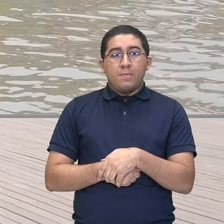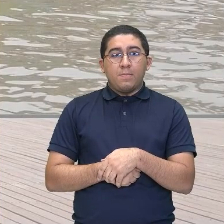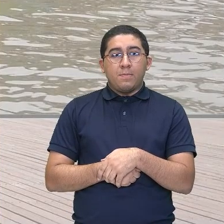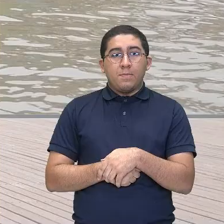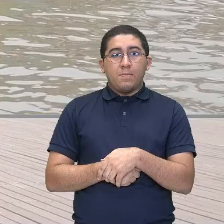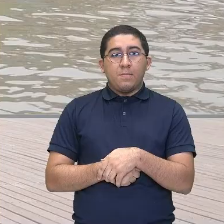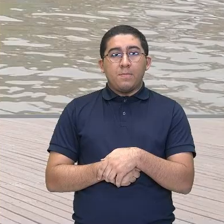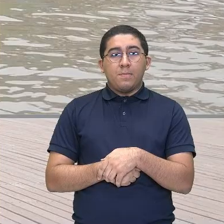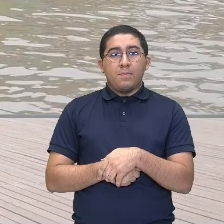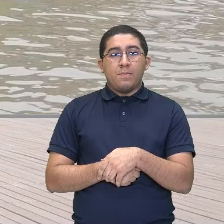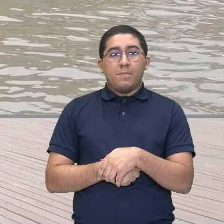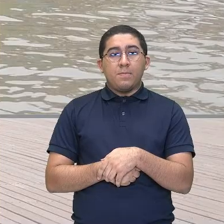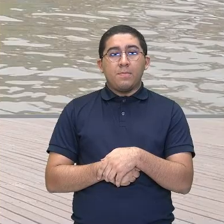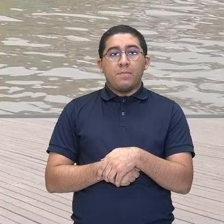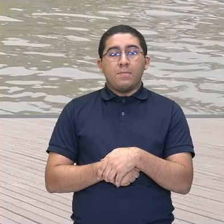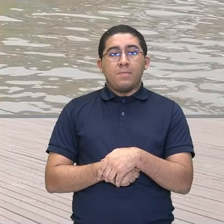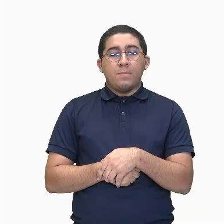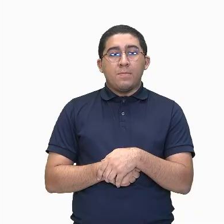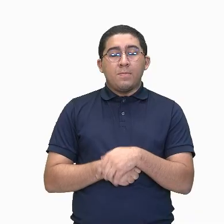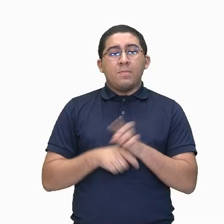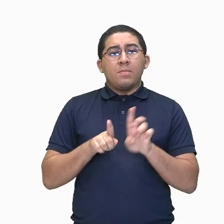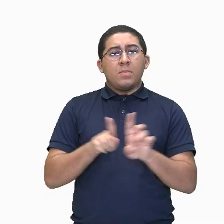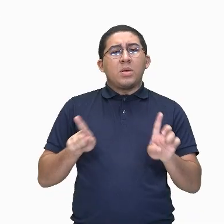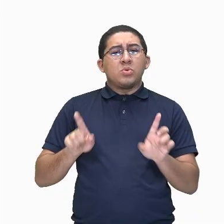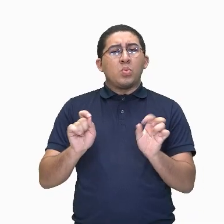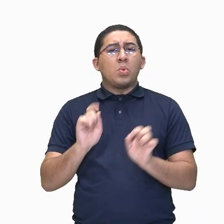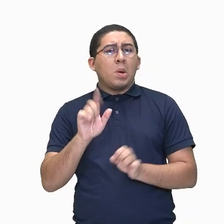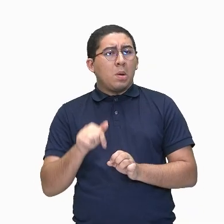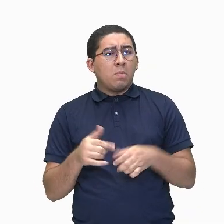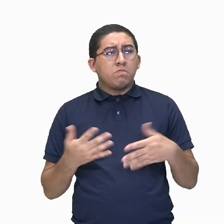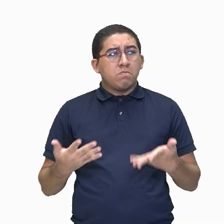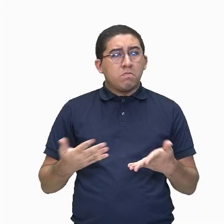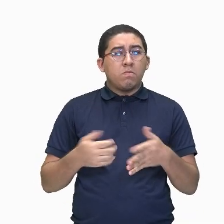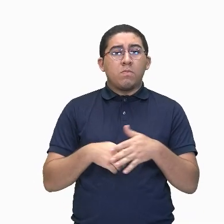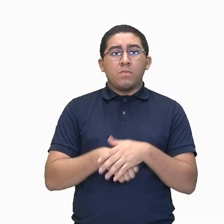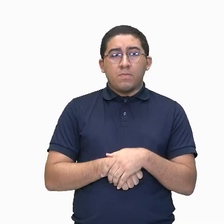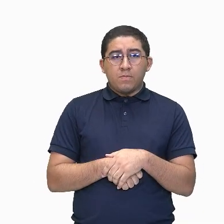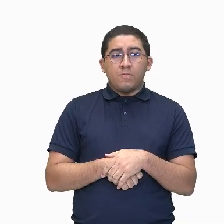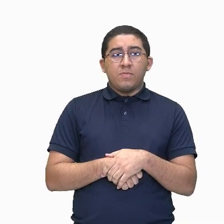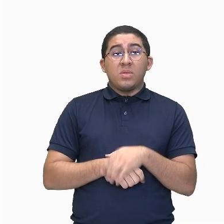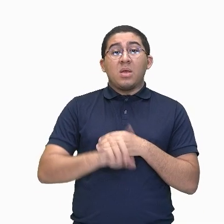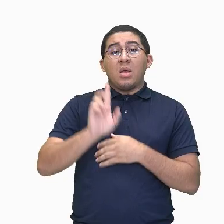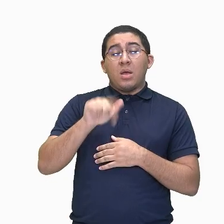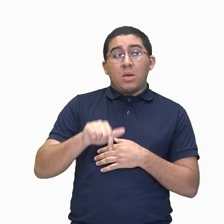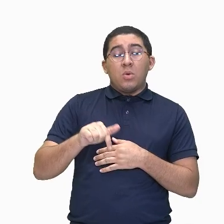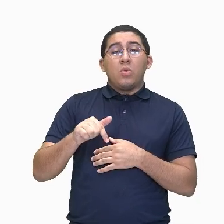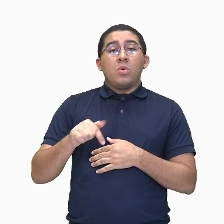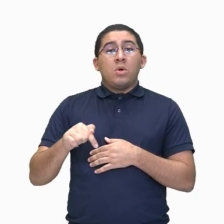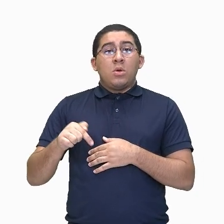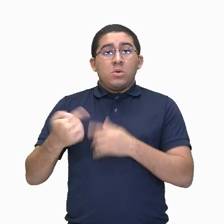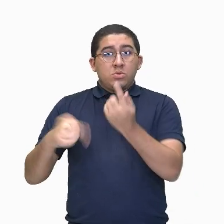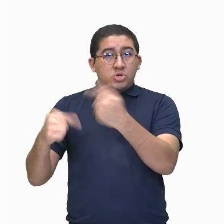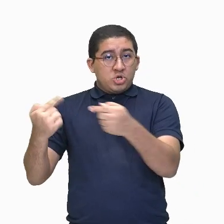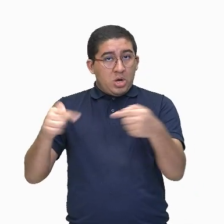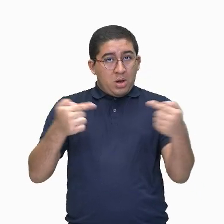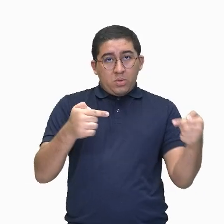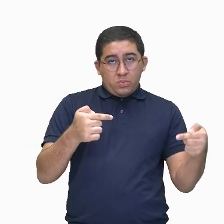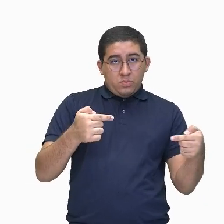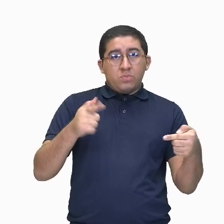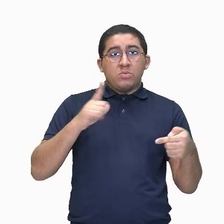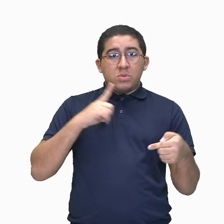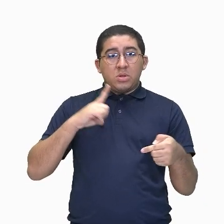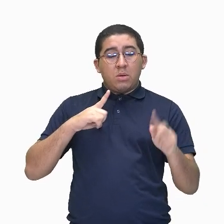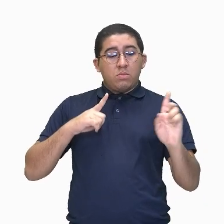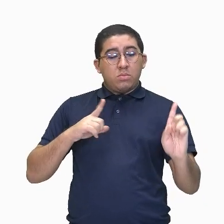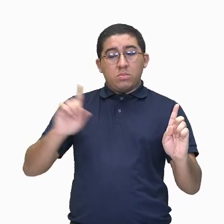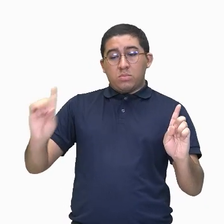que é uma entrevista final? A entrevista, ela é um diálogo em que uma